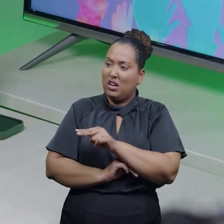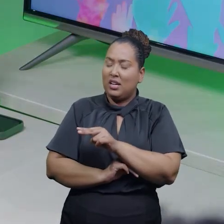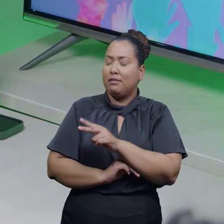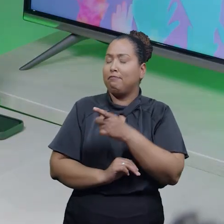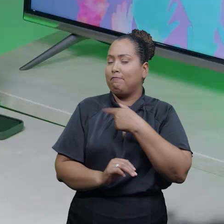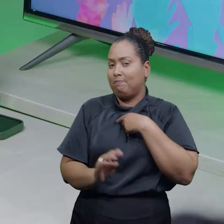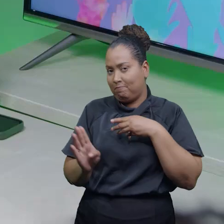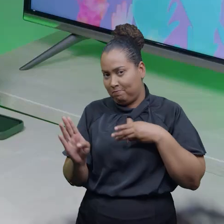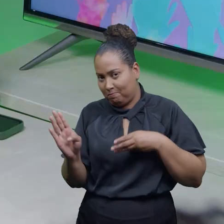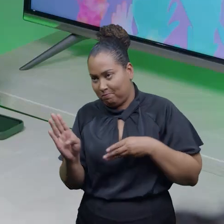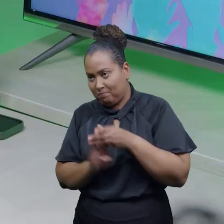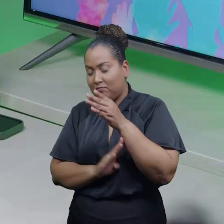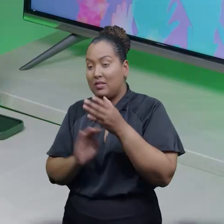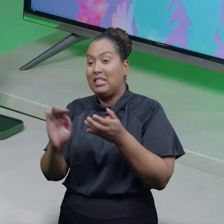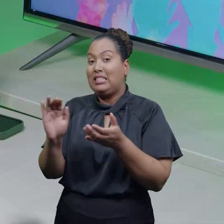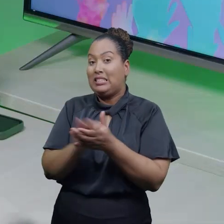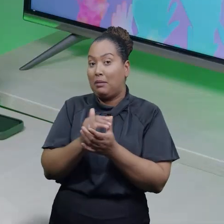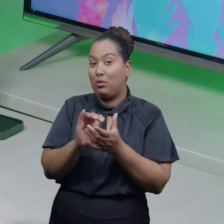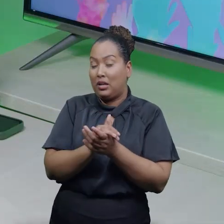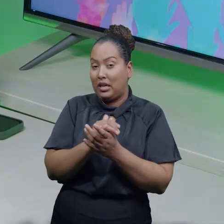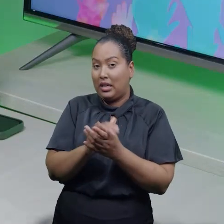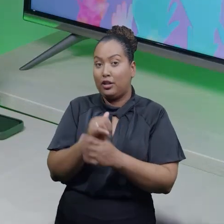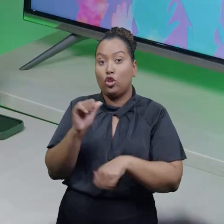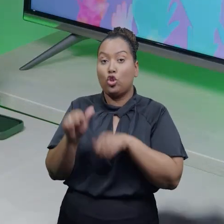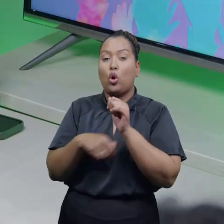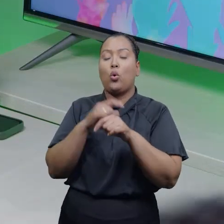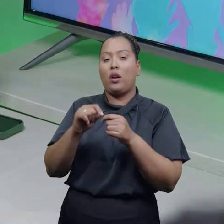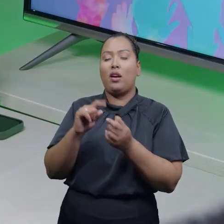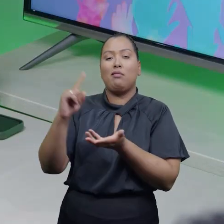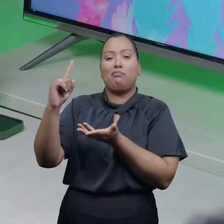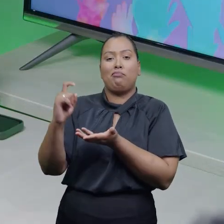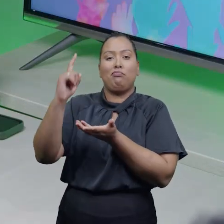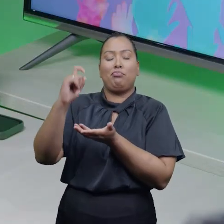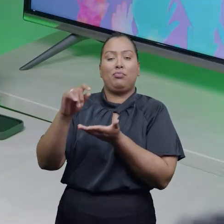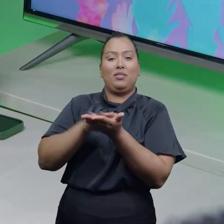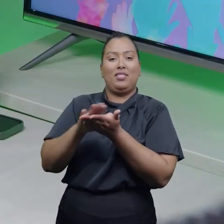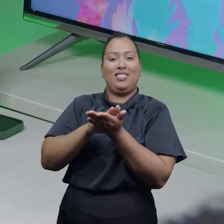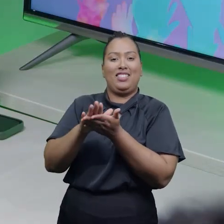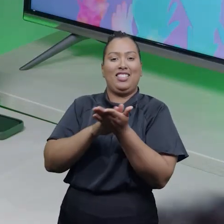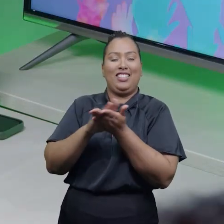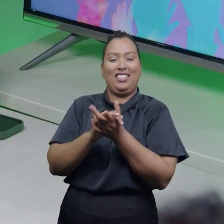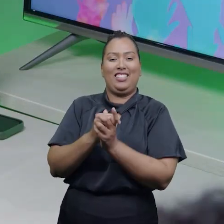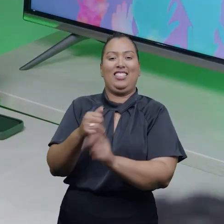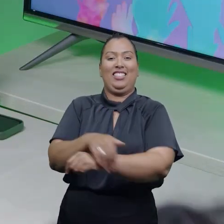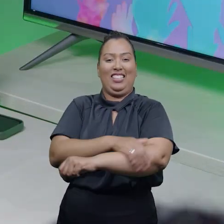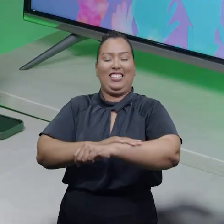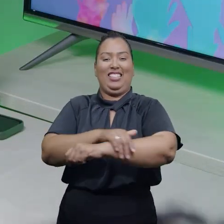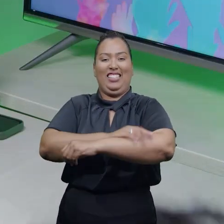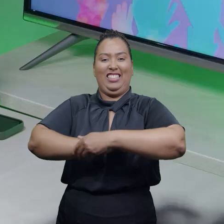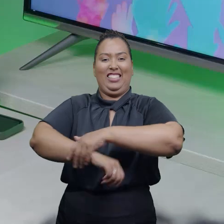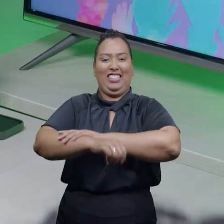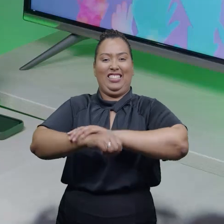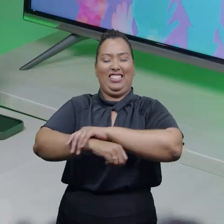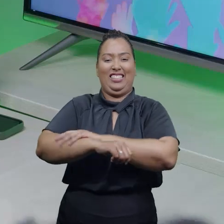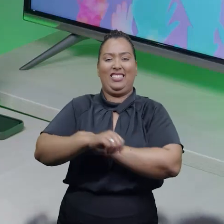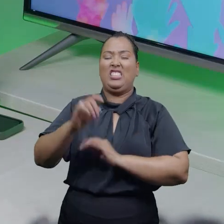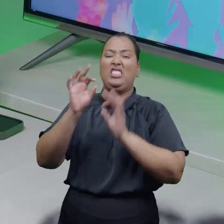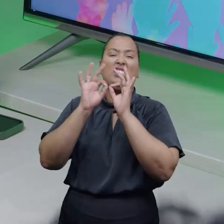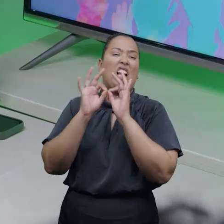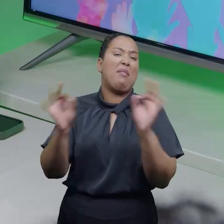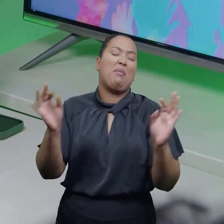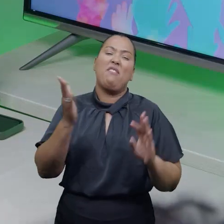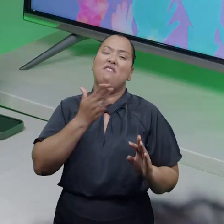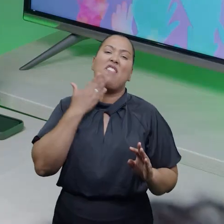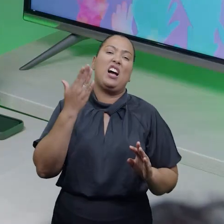atuar. E a gente fez uma recomendação pedindo que o sabonete fosse trocado por um sabonete líquido, que é uma coisa, assim,